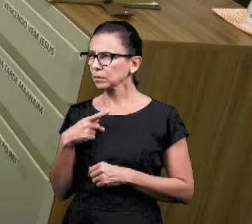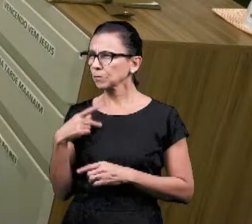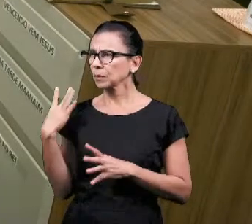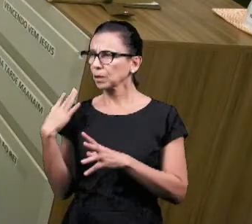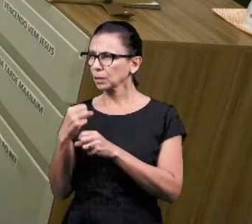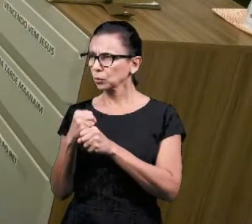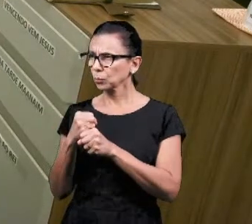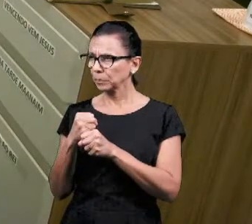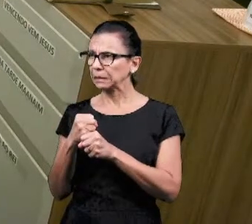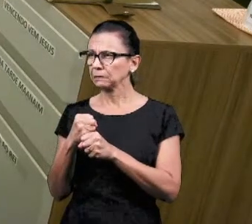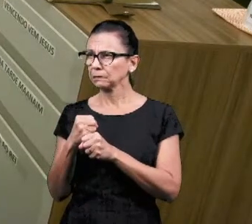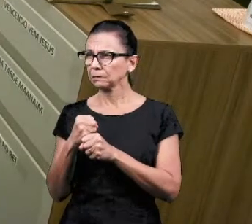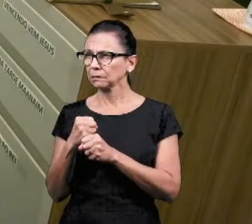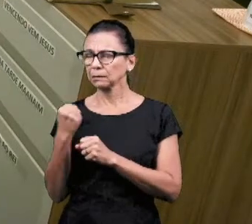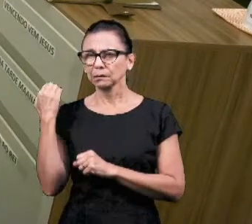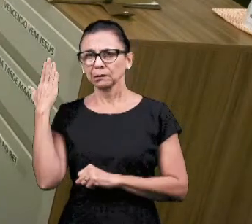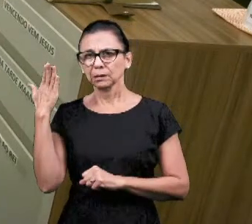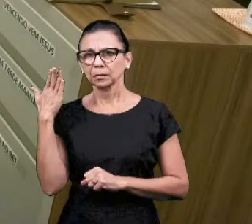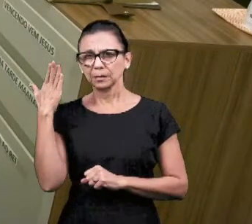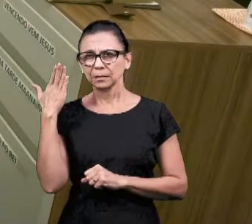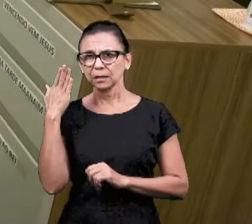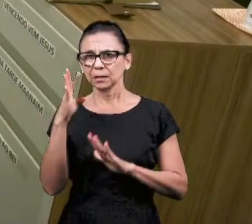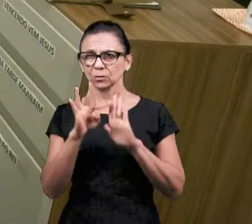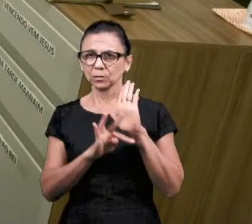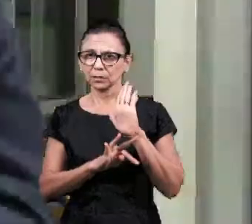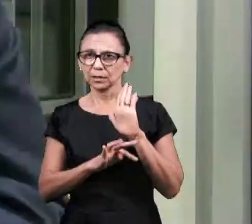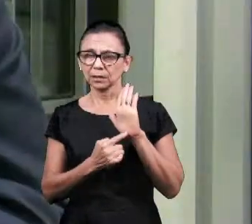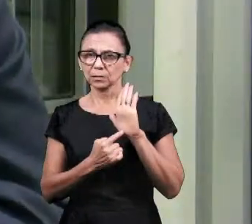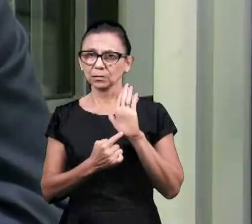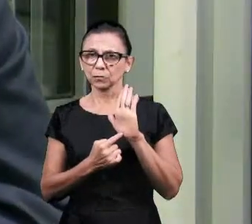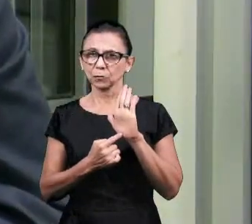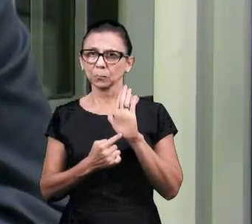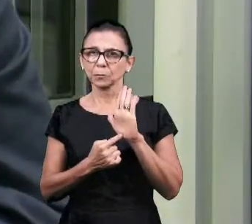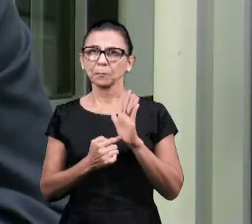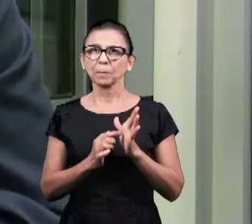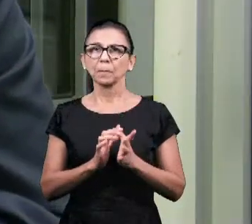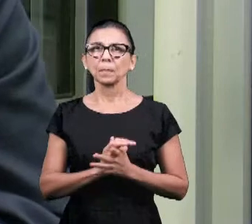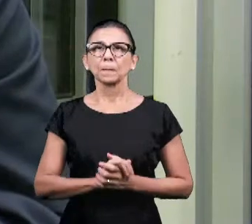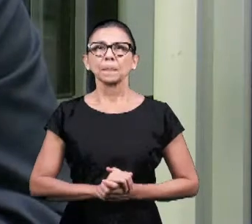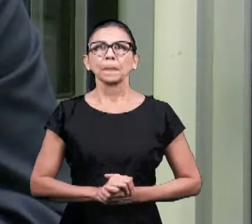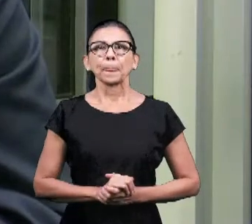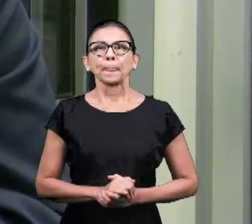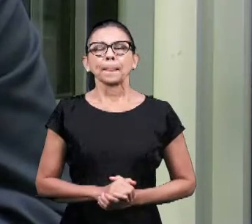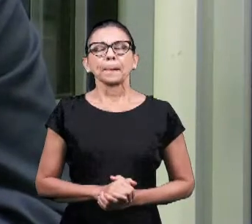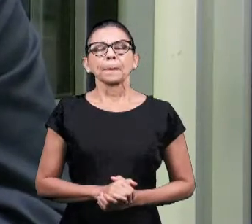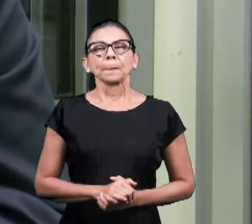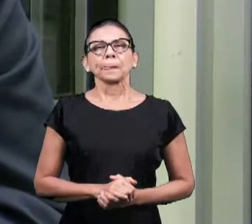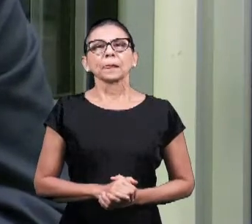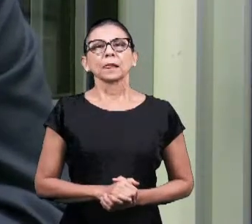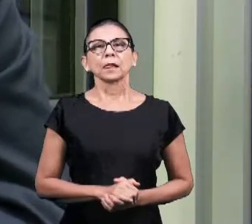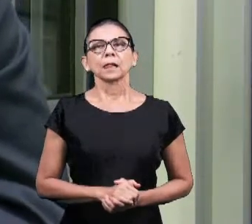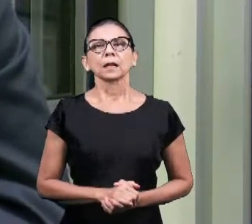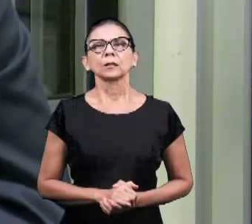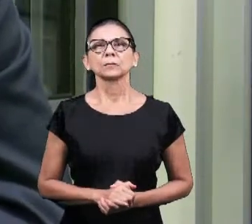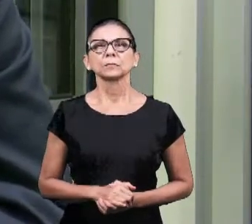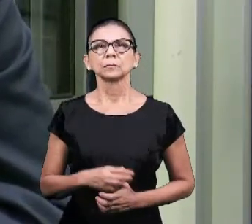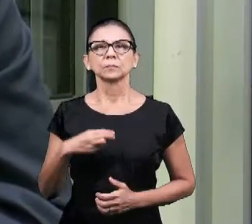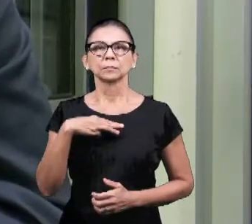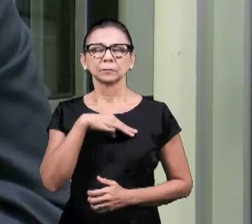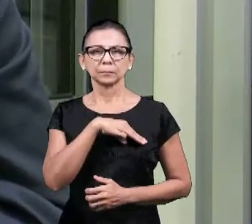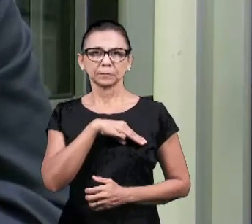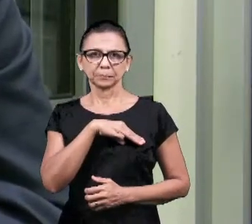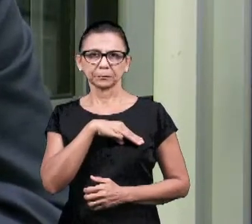né? Que vai aparecer na tela. O texto da palavra que nós vamos ler hoje, falar alguma coisa sobre ele, se encontra no Evangelho de